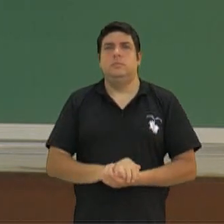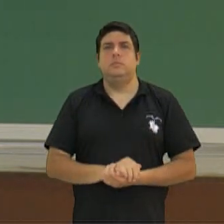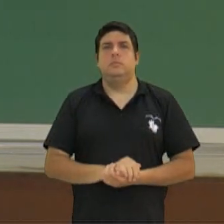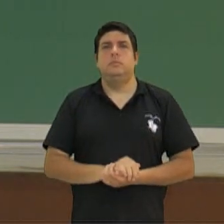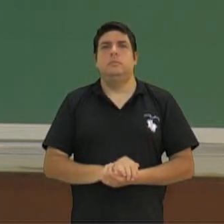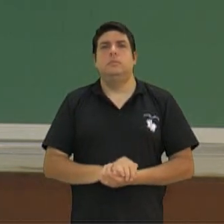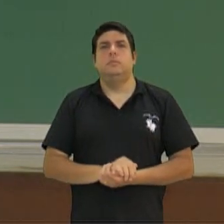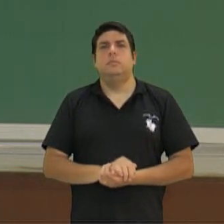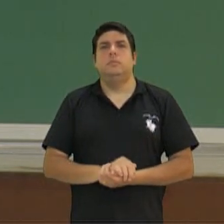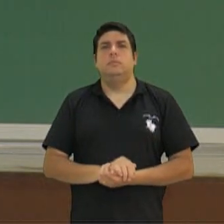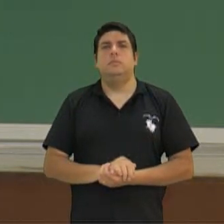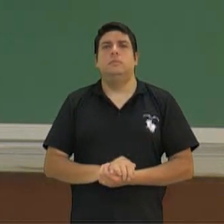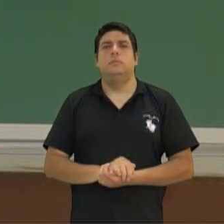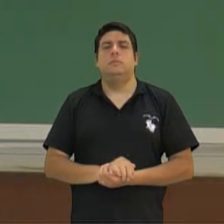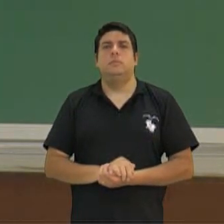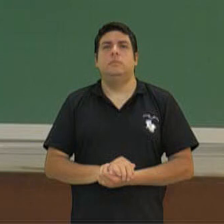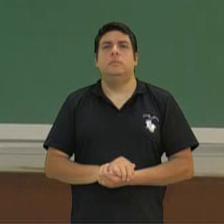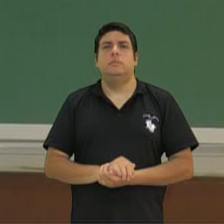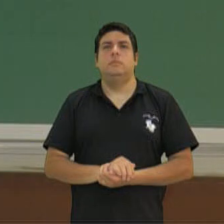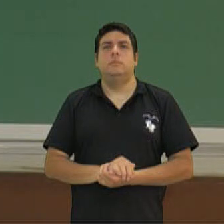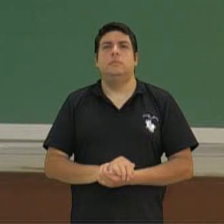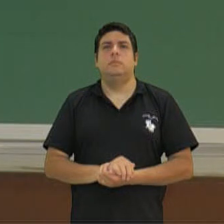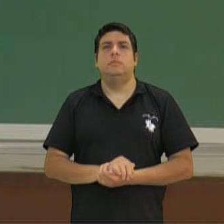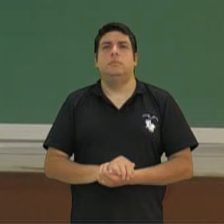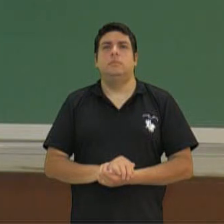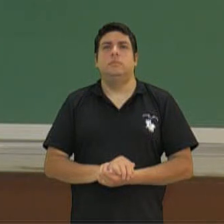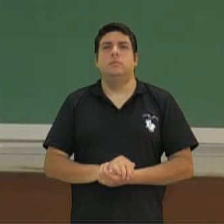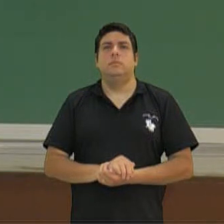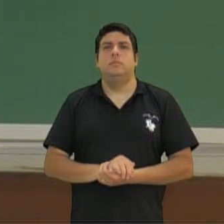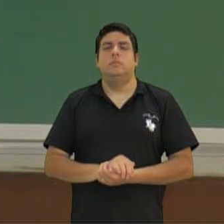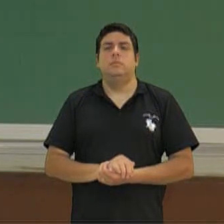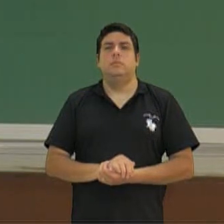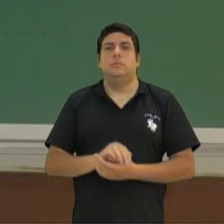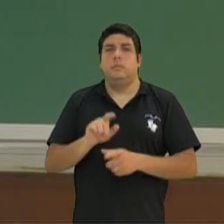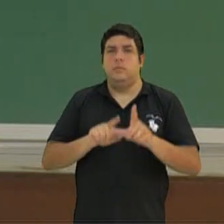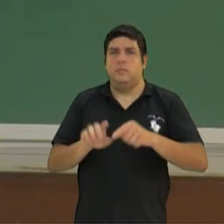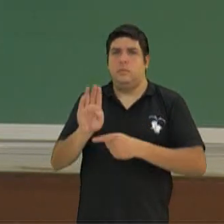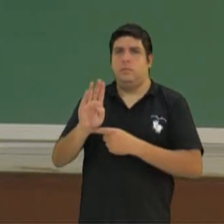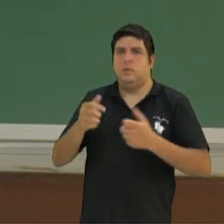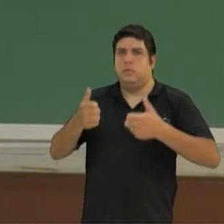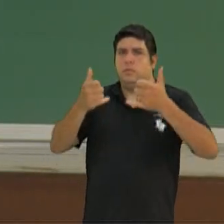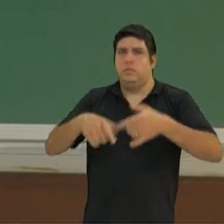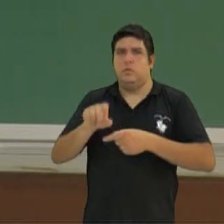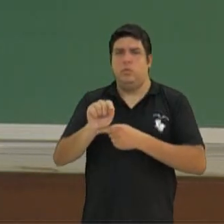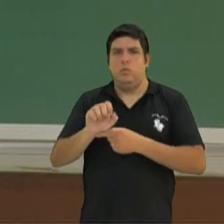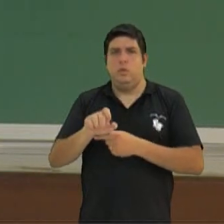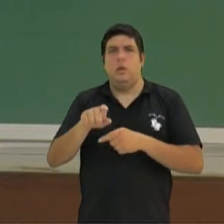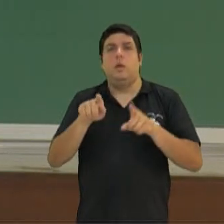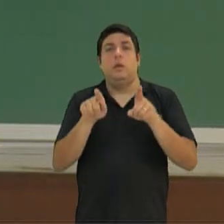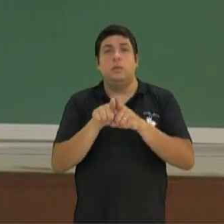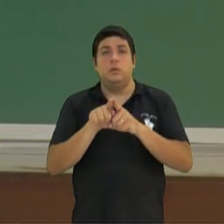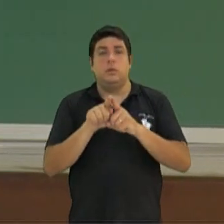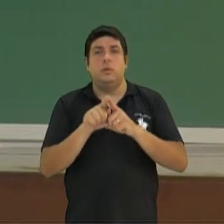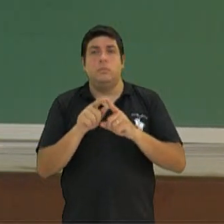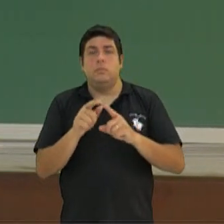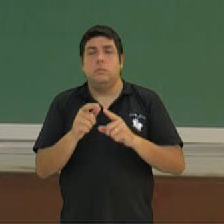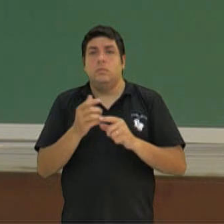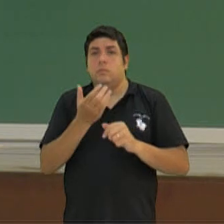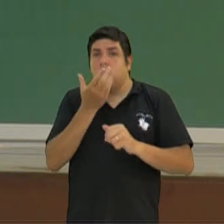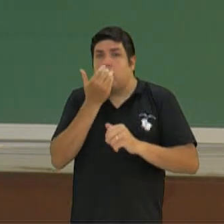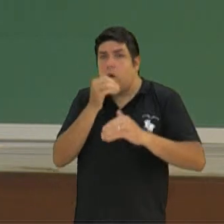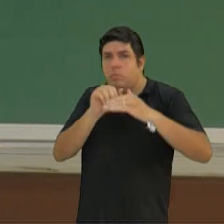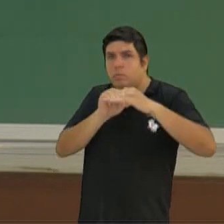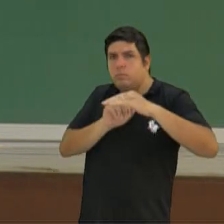the storage for the spring. Aqui eu estou afirmando que também é celebrado, né, o estoque, depois das